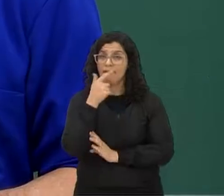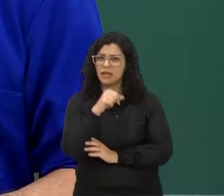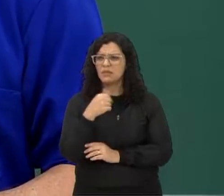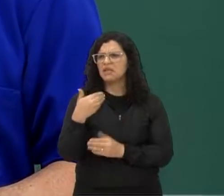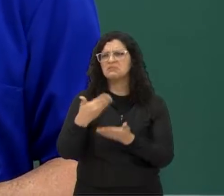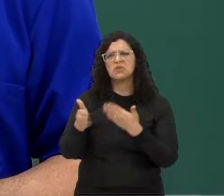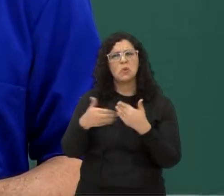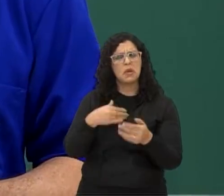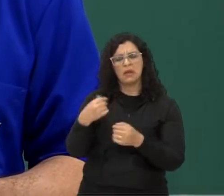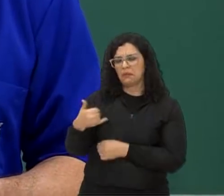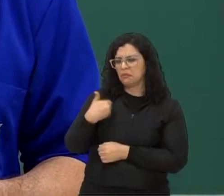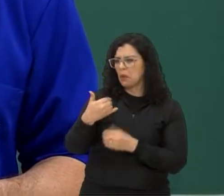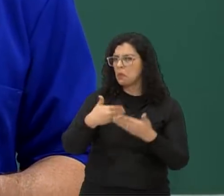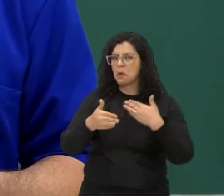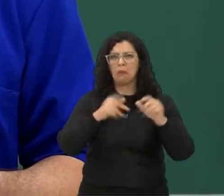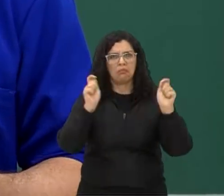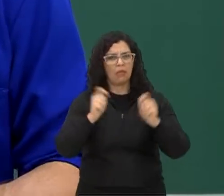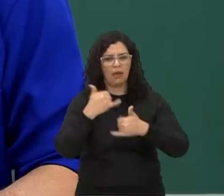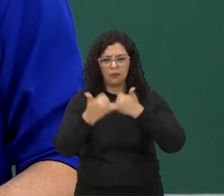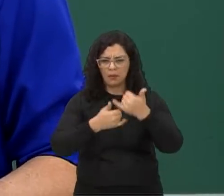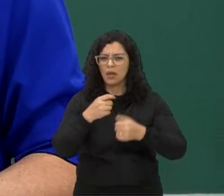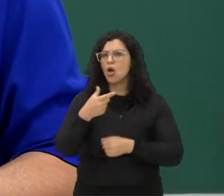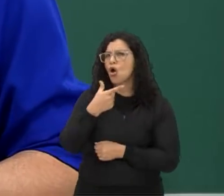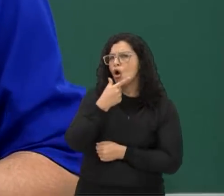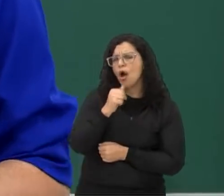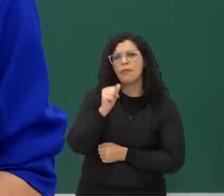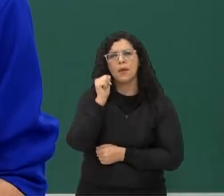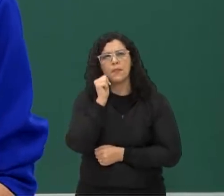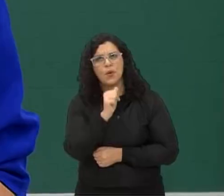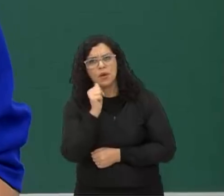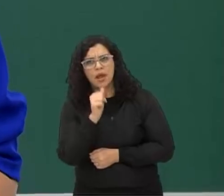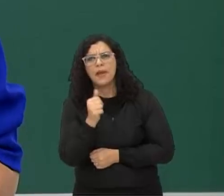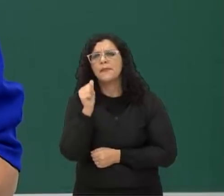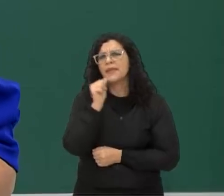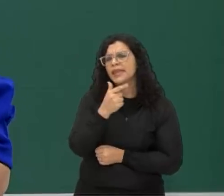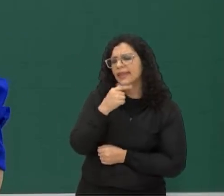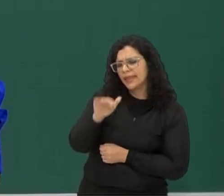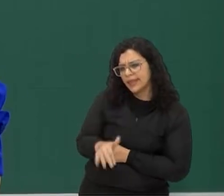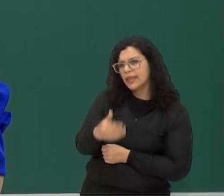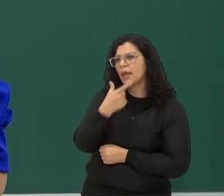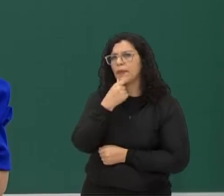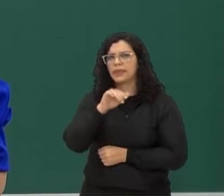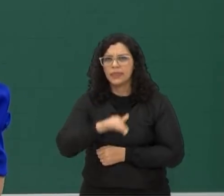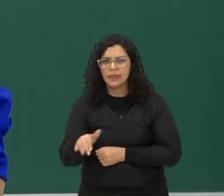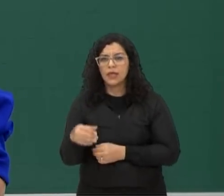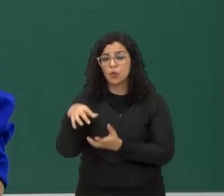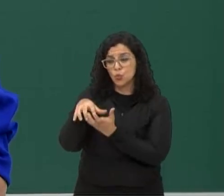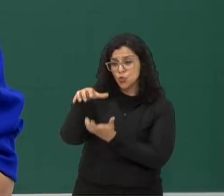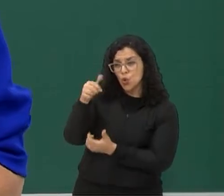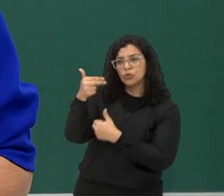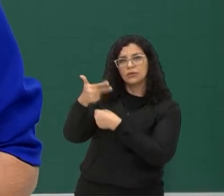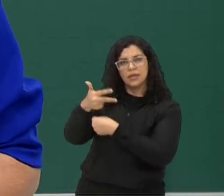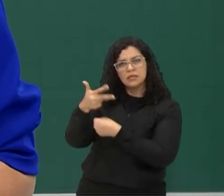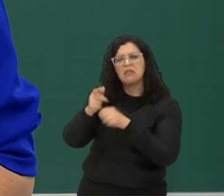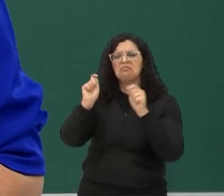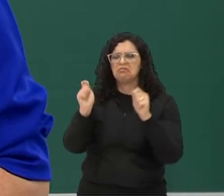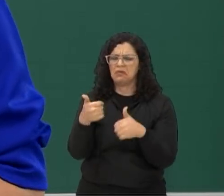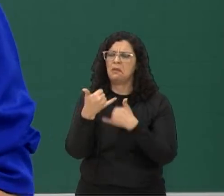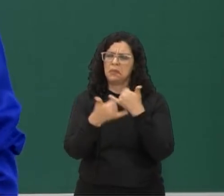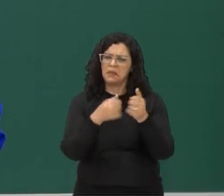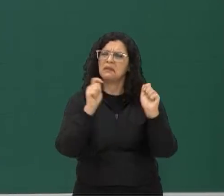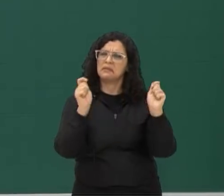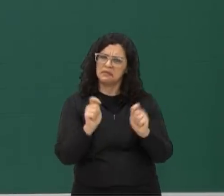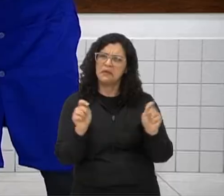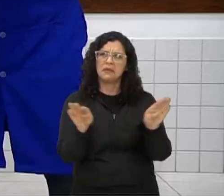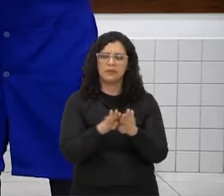qualquer idade, né? Homens, mulheres, meninos, meninas, né? Pessoas idosas também podem, sim,